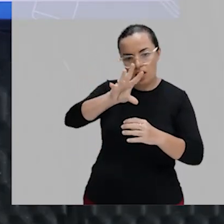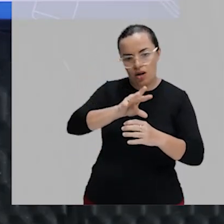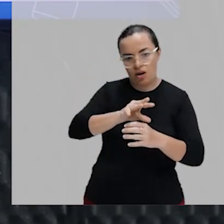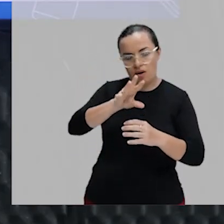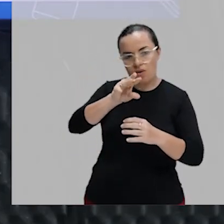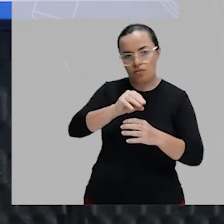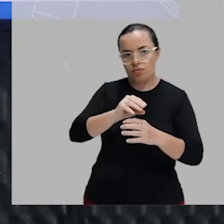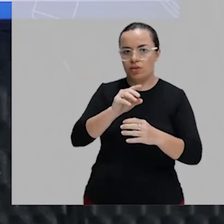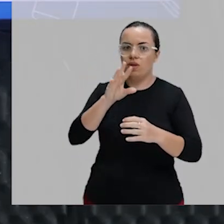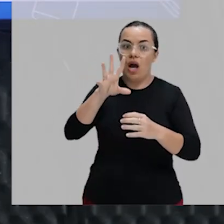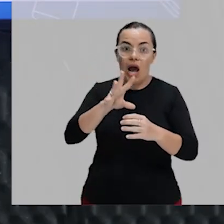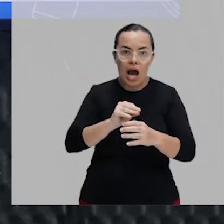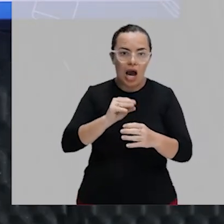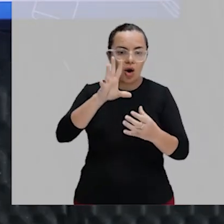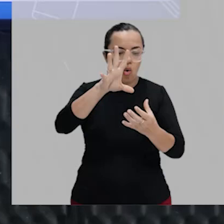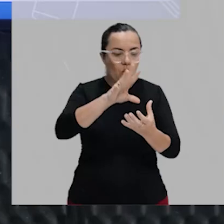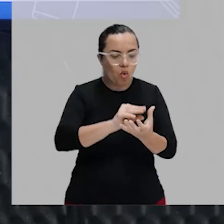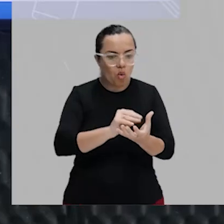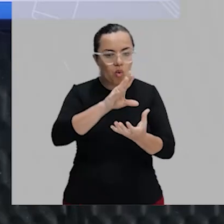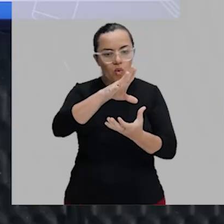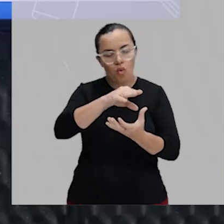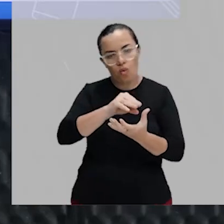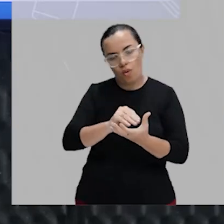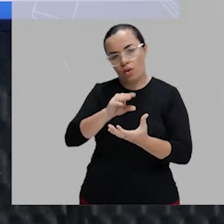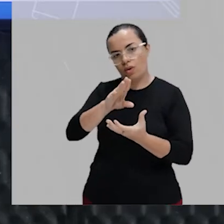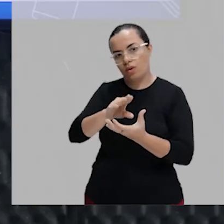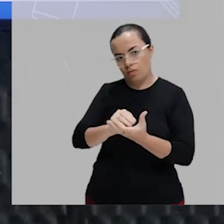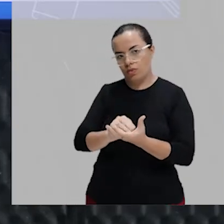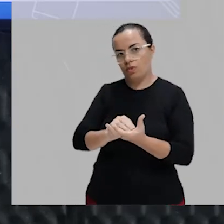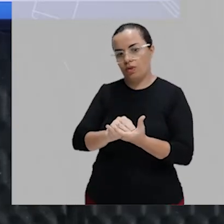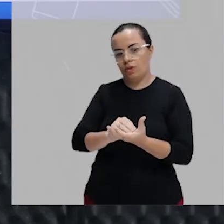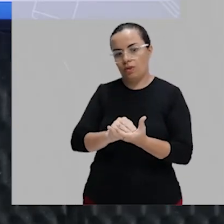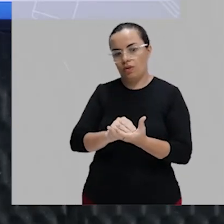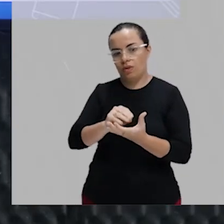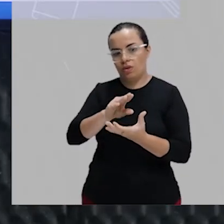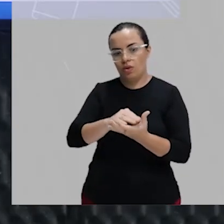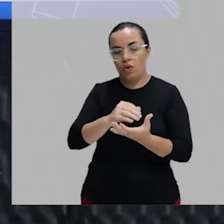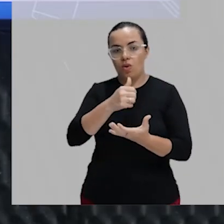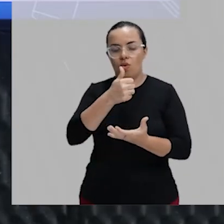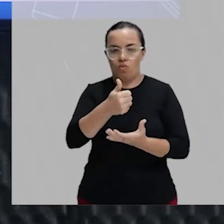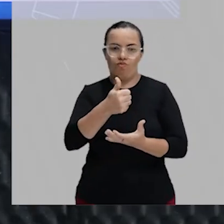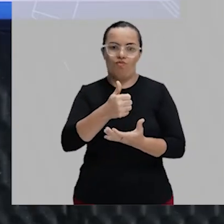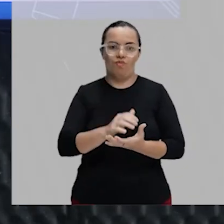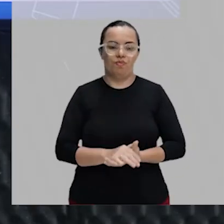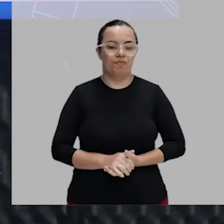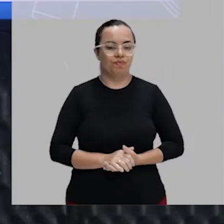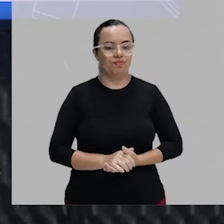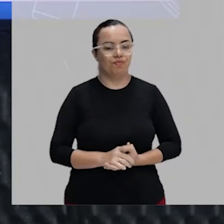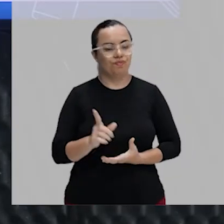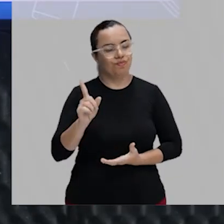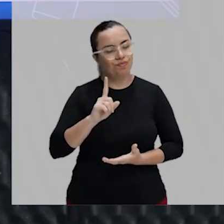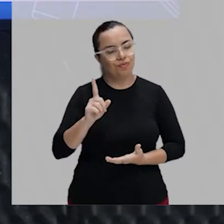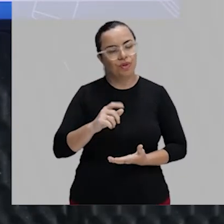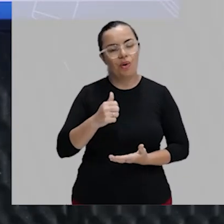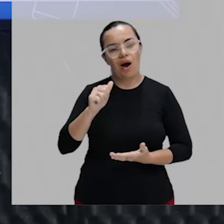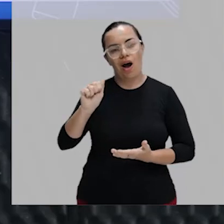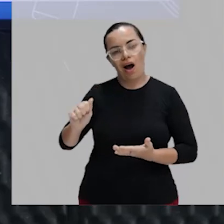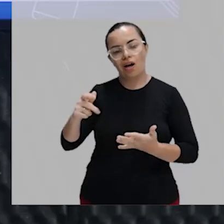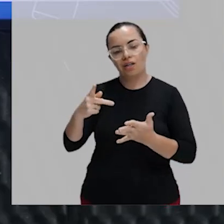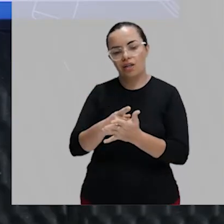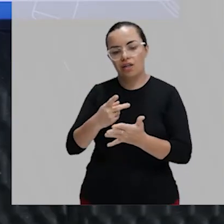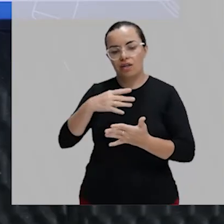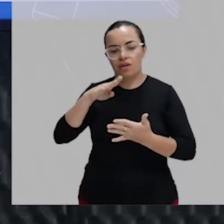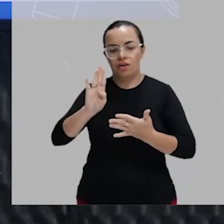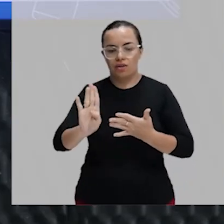substrato 1 e não a falta. Então, a alternativa letra A está errada. Tá? Vamos lá. No indivíduo que